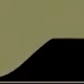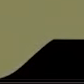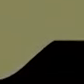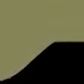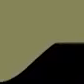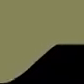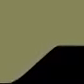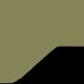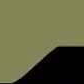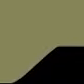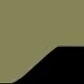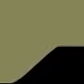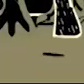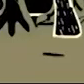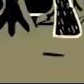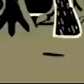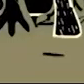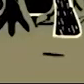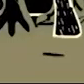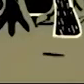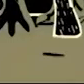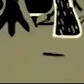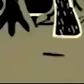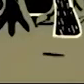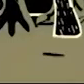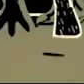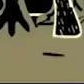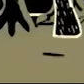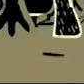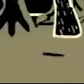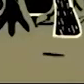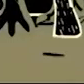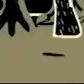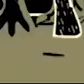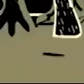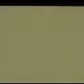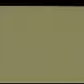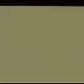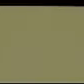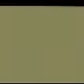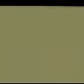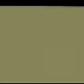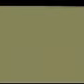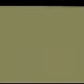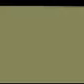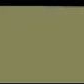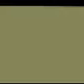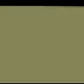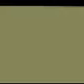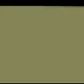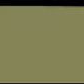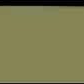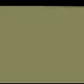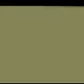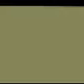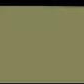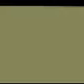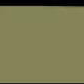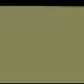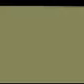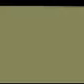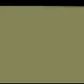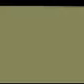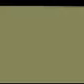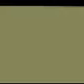riscou o chão, olhou para Tubarão, deu um suspiro e falou: Tubarão, meu velho amigo, companheiro